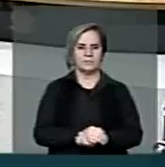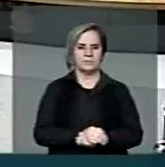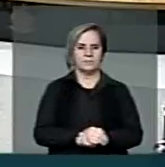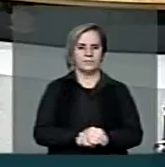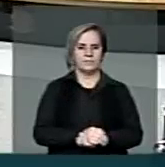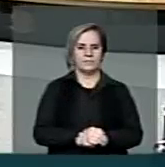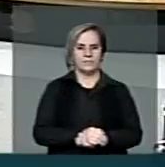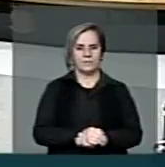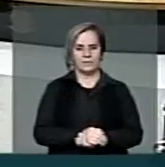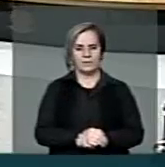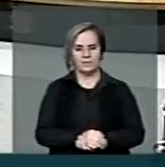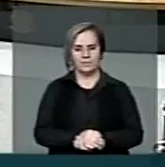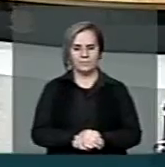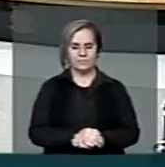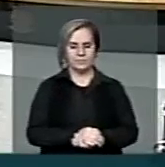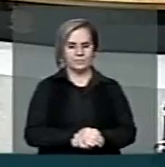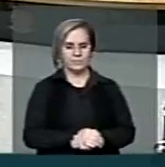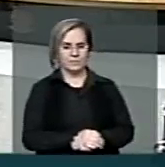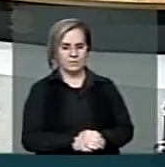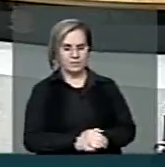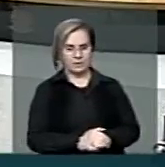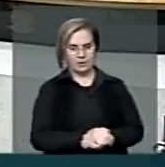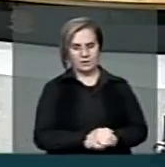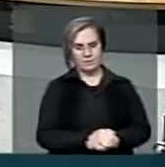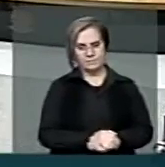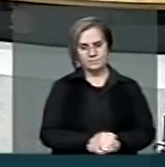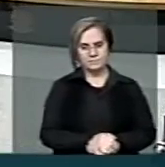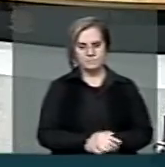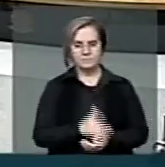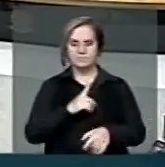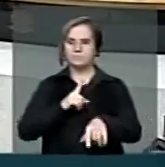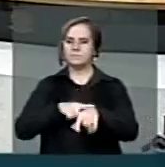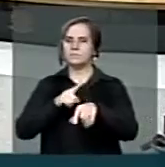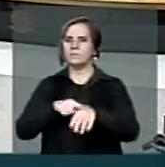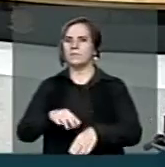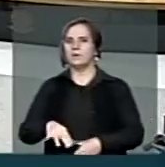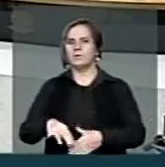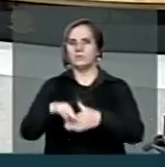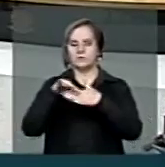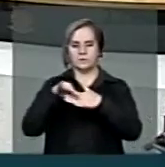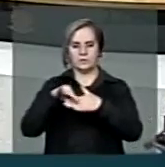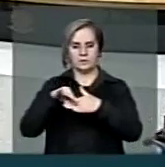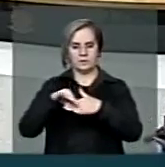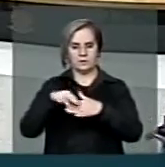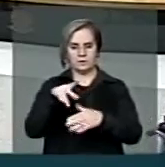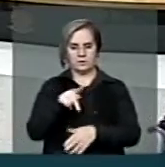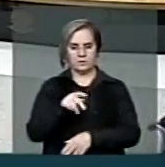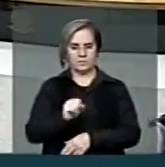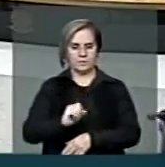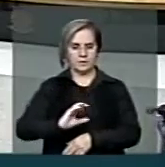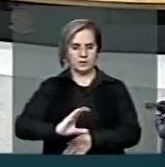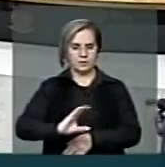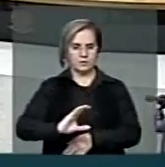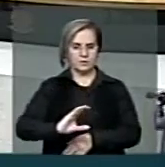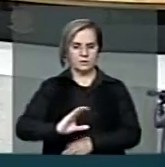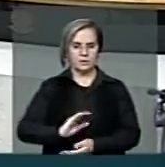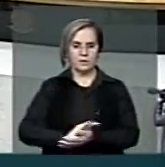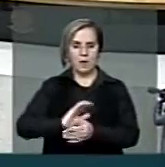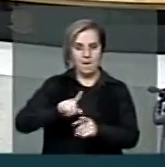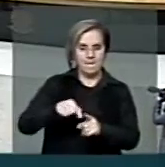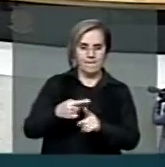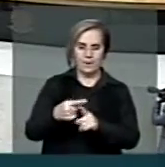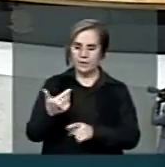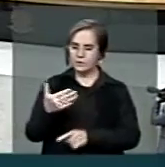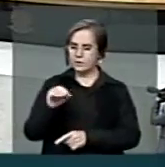Obrigado, hein? Deputado André Moura, o senhor tem o tempo de liderança do PSC, mais